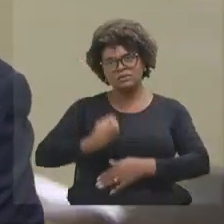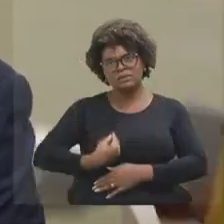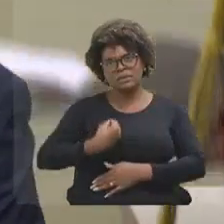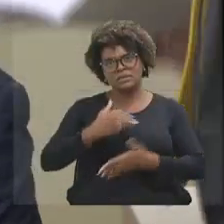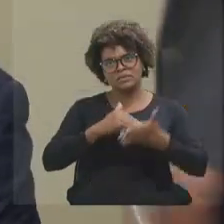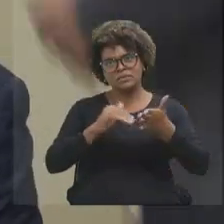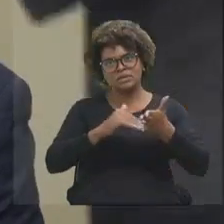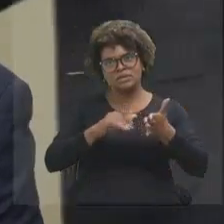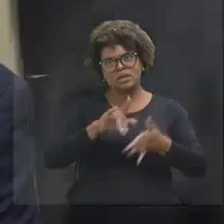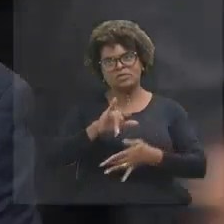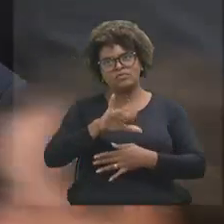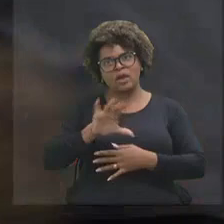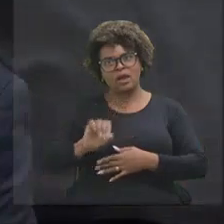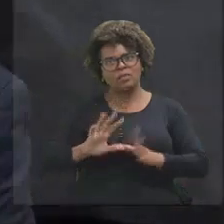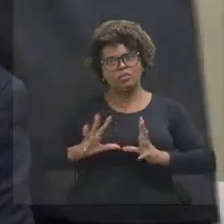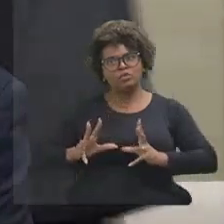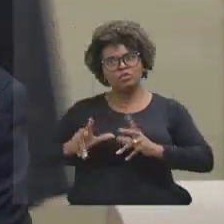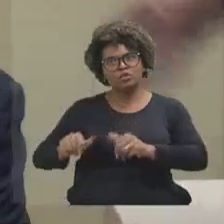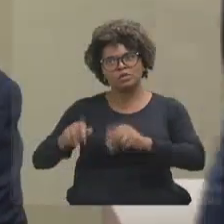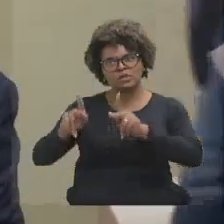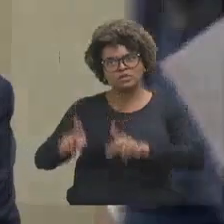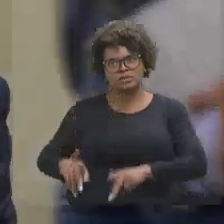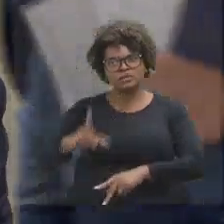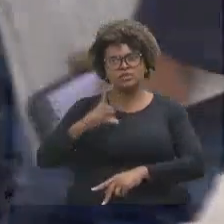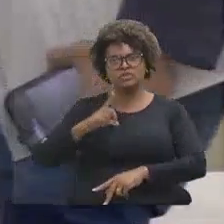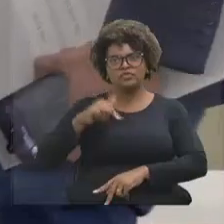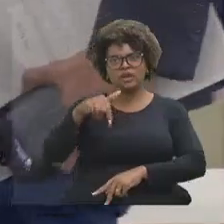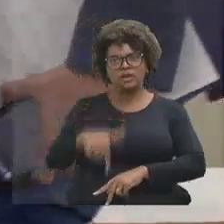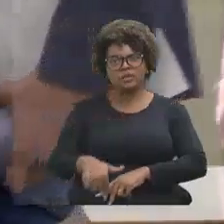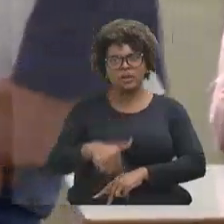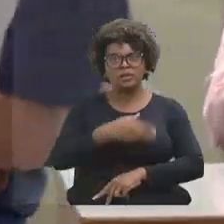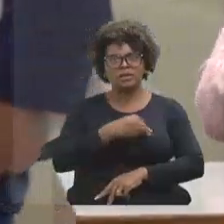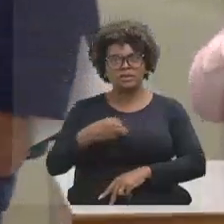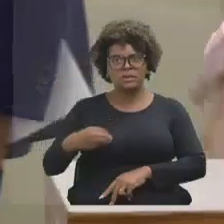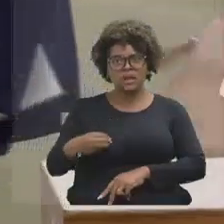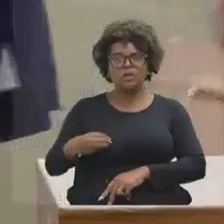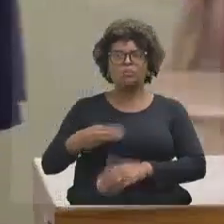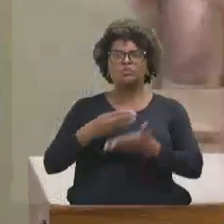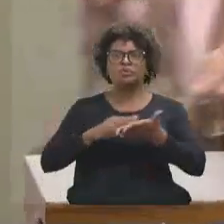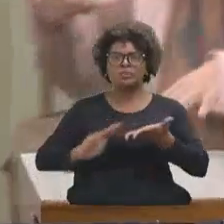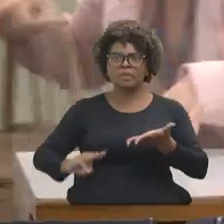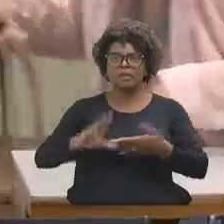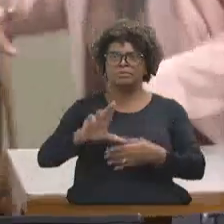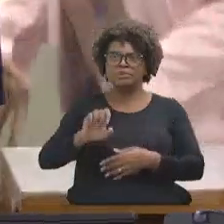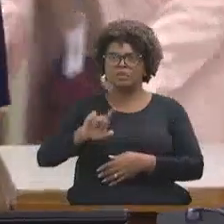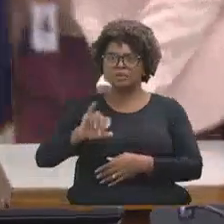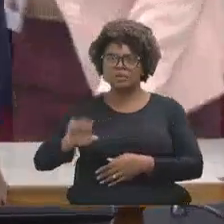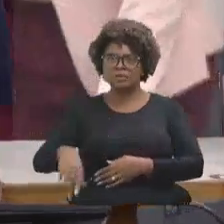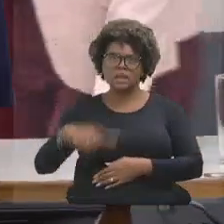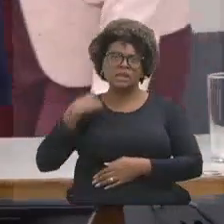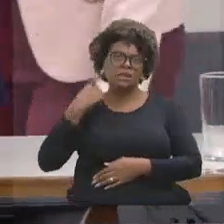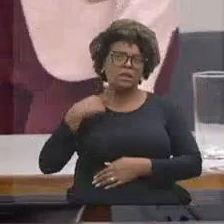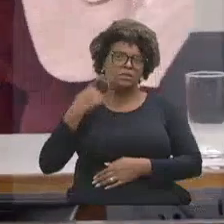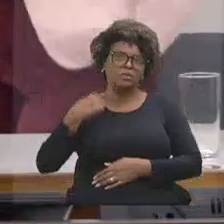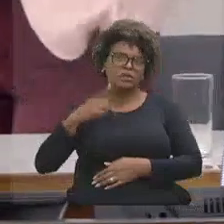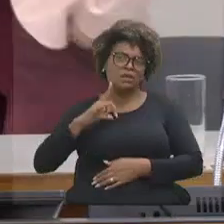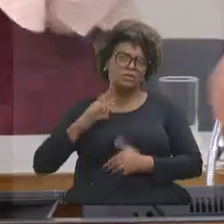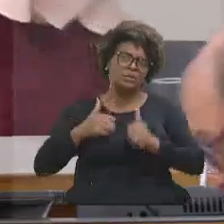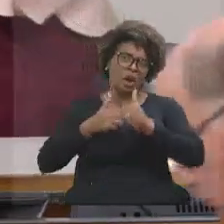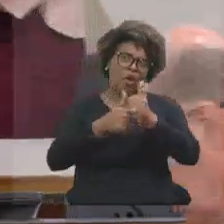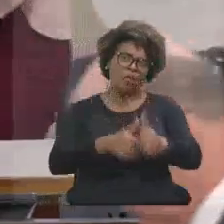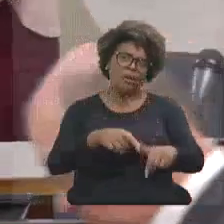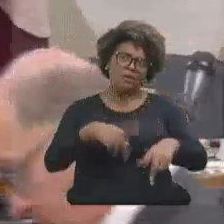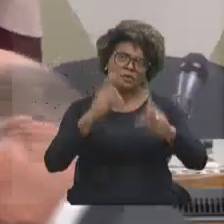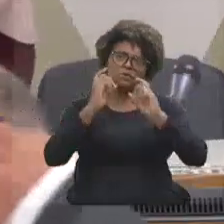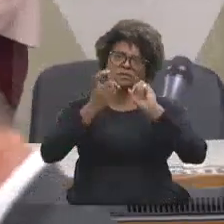a todos os servidores da Secretaria Estadual de saúde aos membros do convênios e a todos os deputados e deputados que acompanhar a